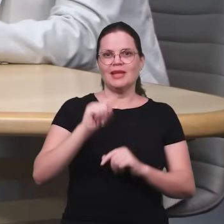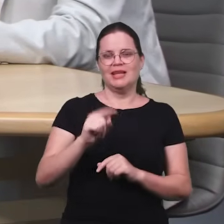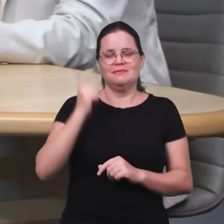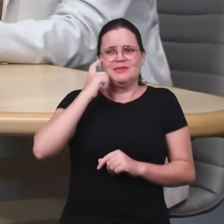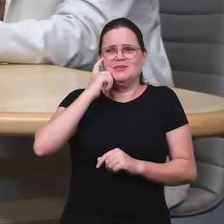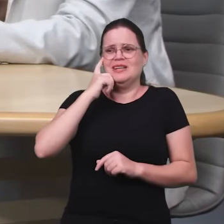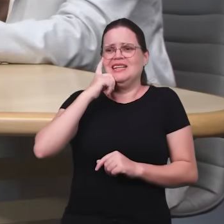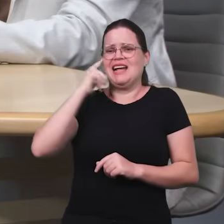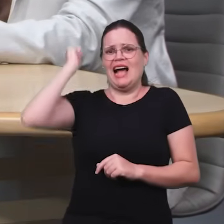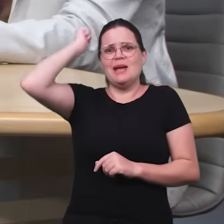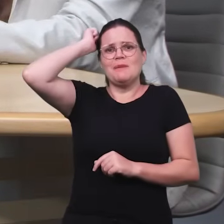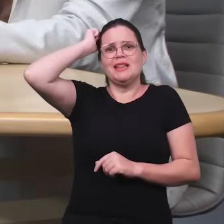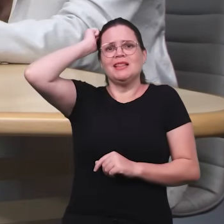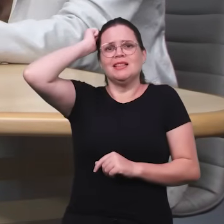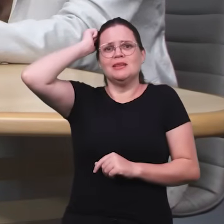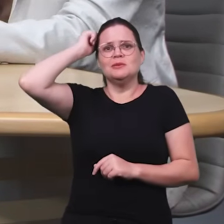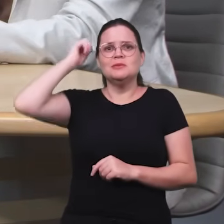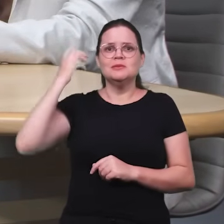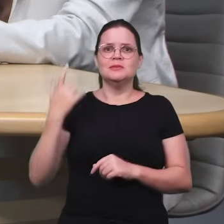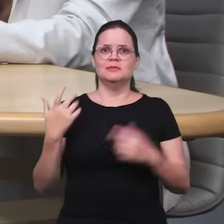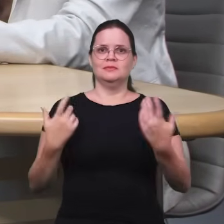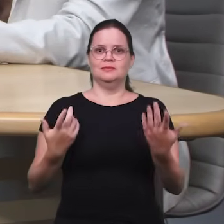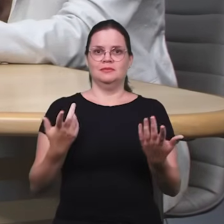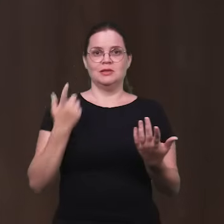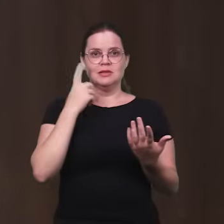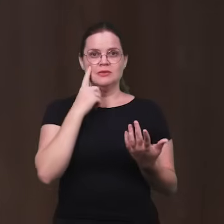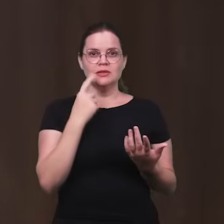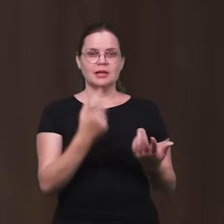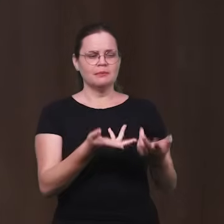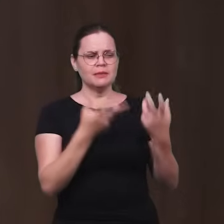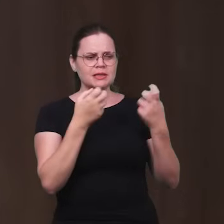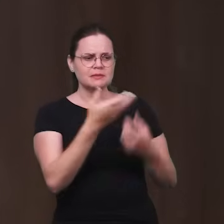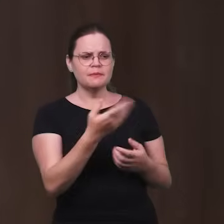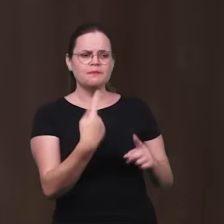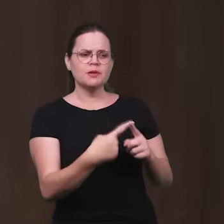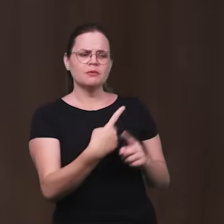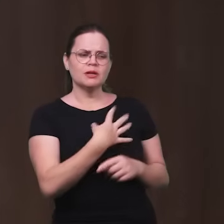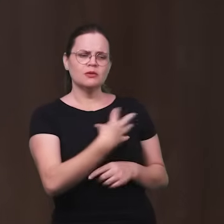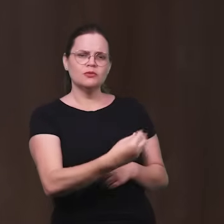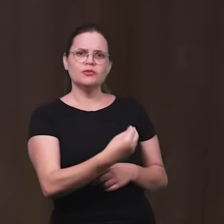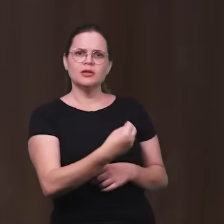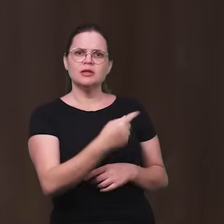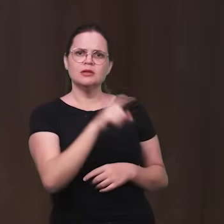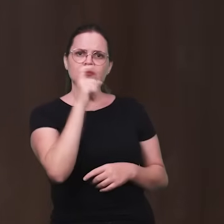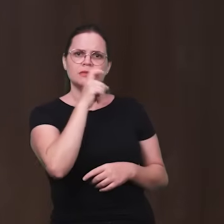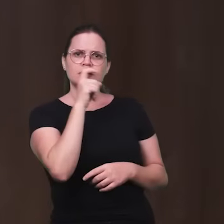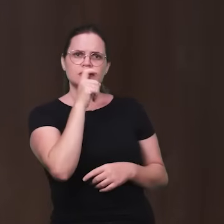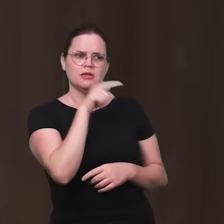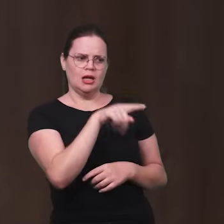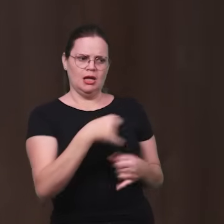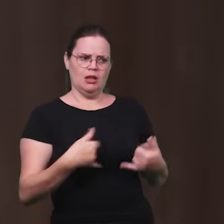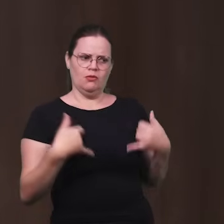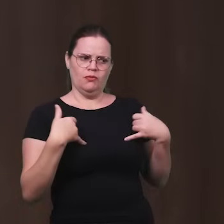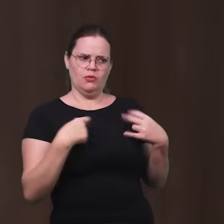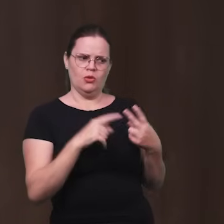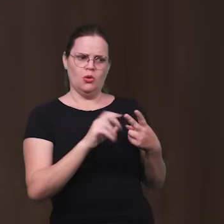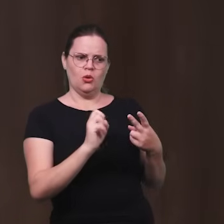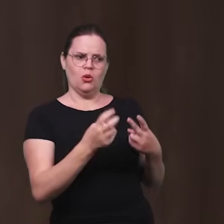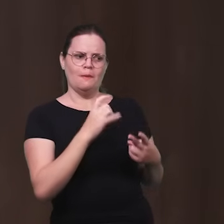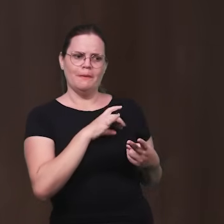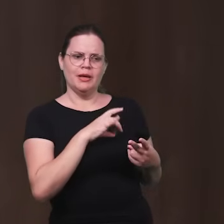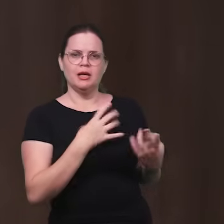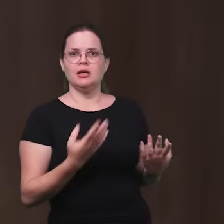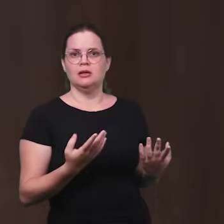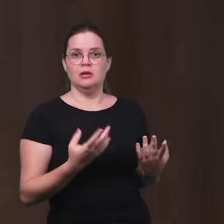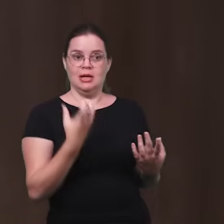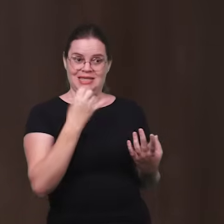queria. Exatamente. Então vale muito a pena o pai tentar identificar por que que o filho conta mentira. É porque ele é vaidoso, orgulhoso? Muito bom. Esse